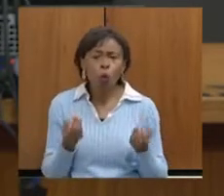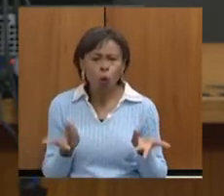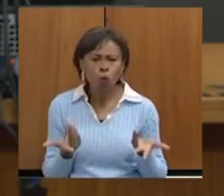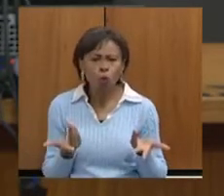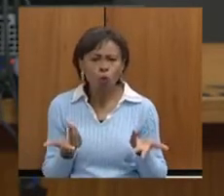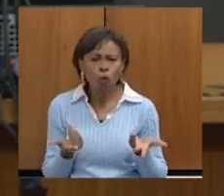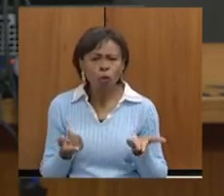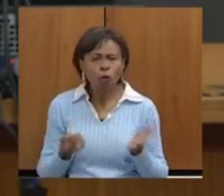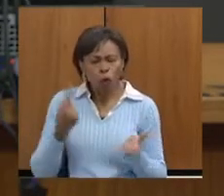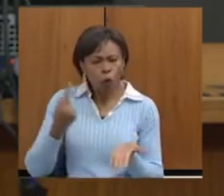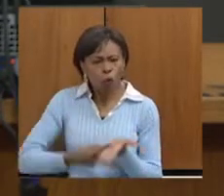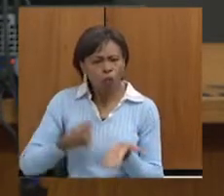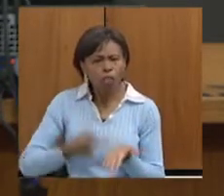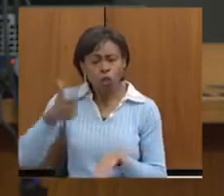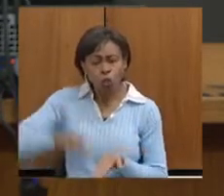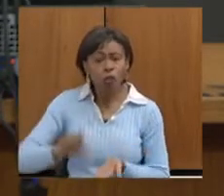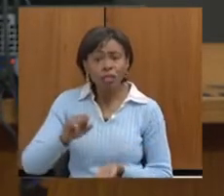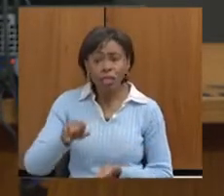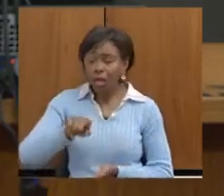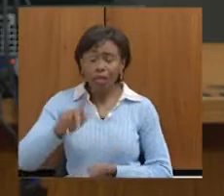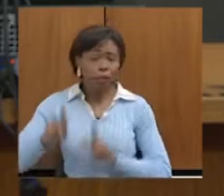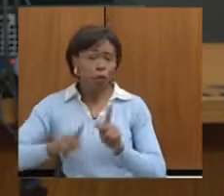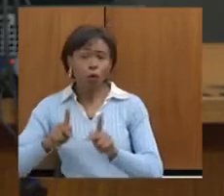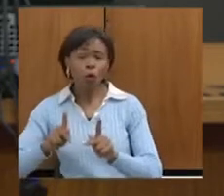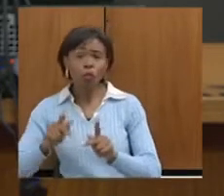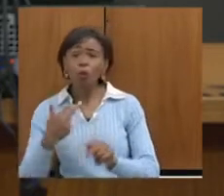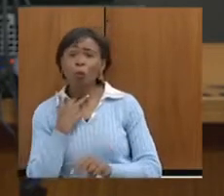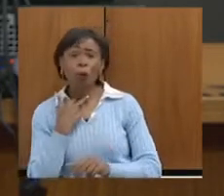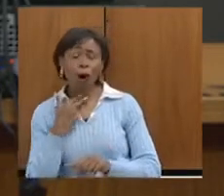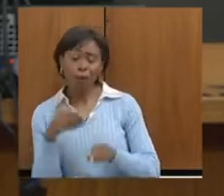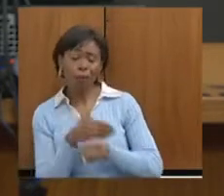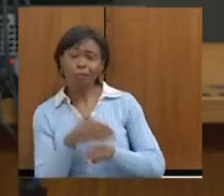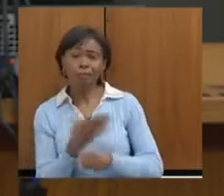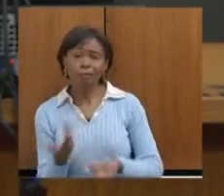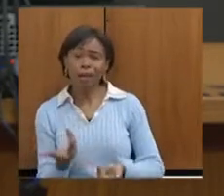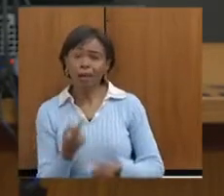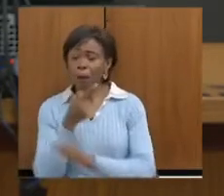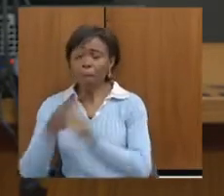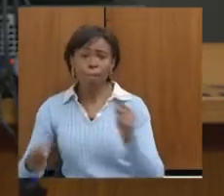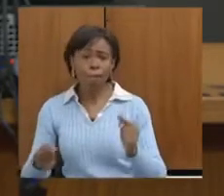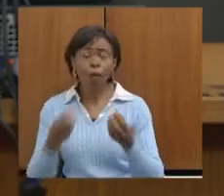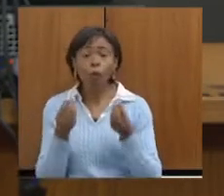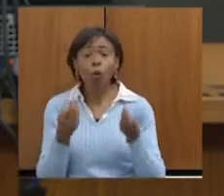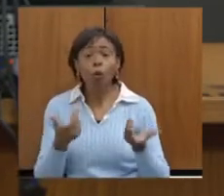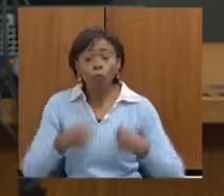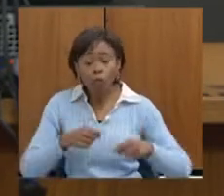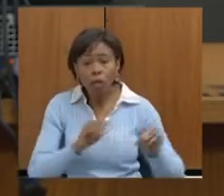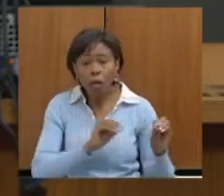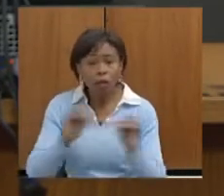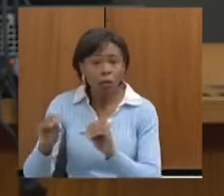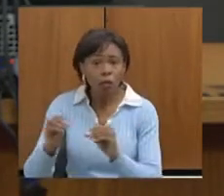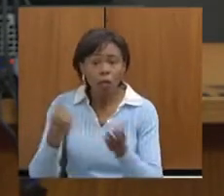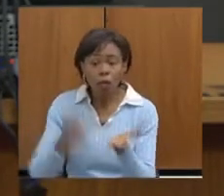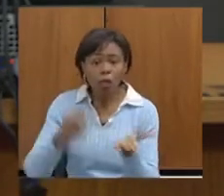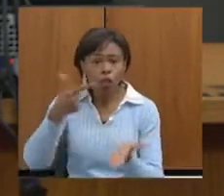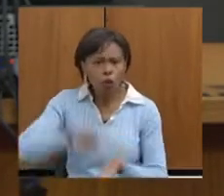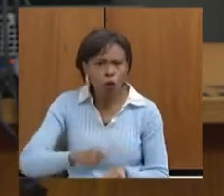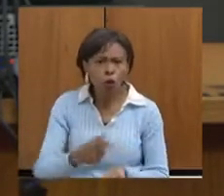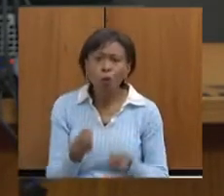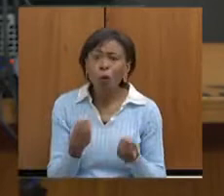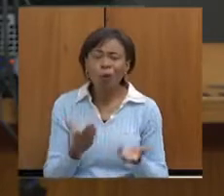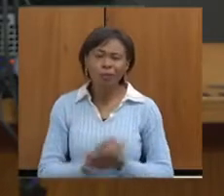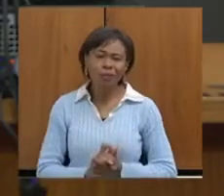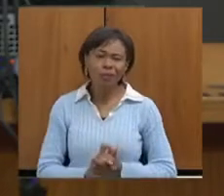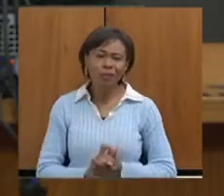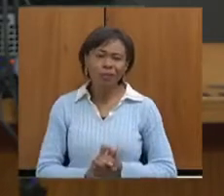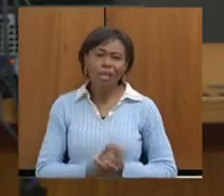repactuação tem participação dos atingidos a fundação renova vai continuar no processo precisa ter representação Claro que não se os criminosos